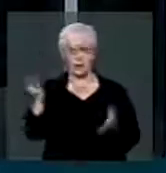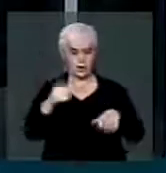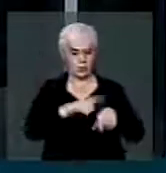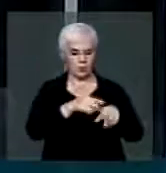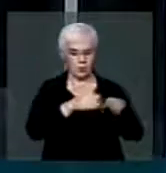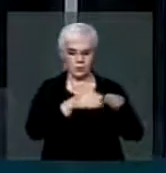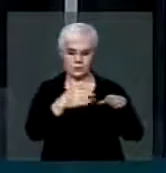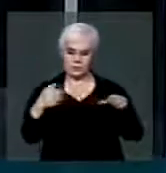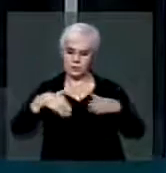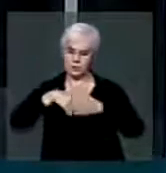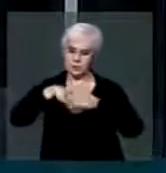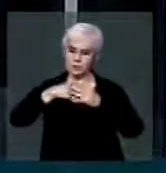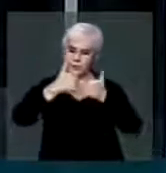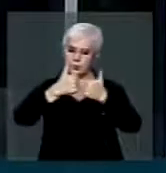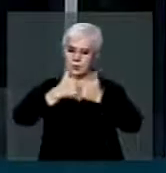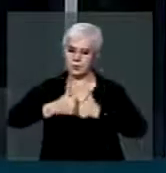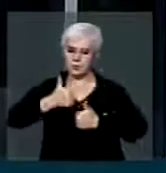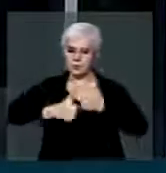período de Copa do Mundo.